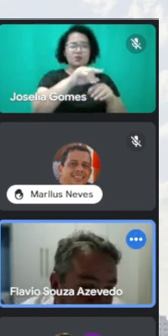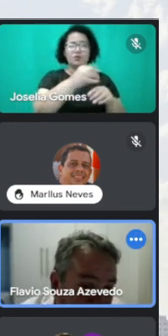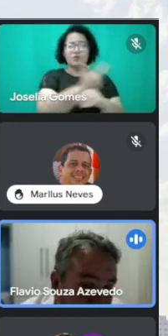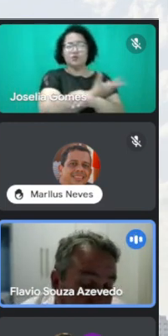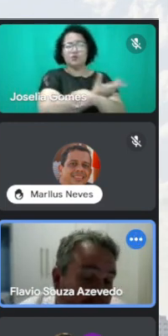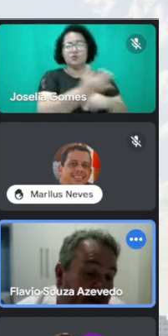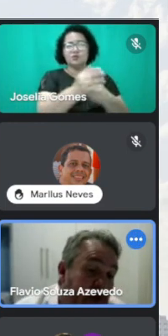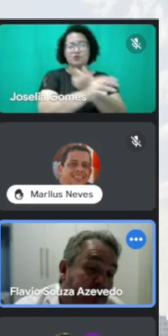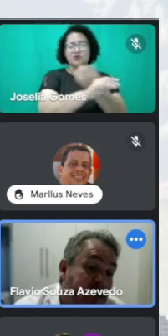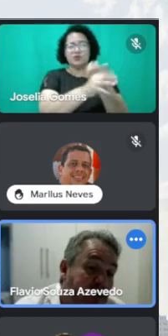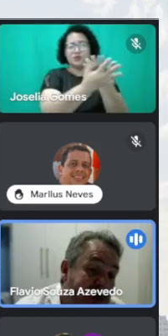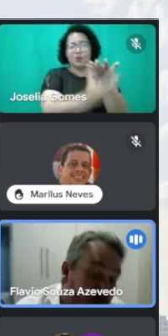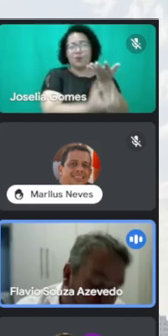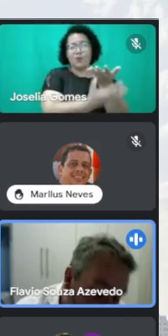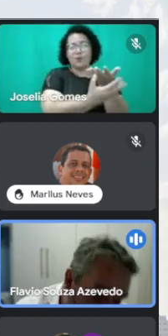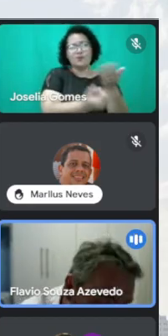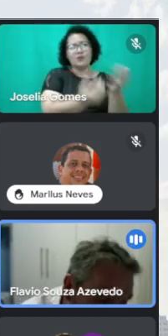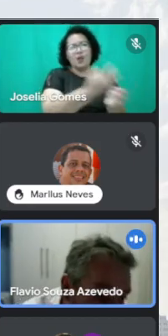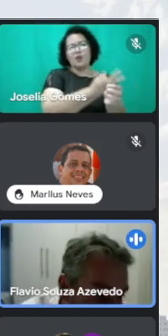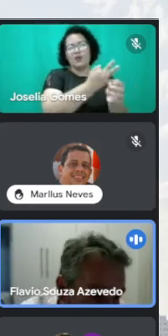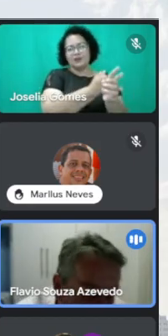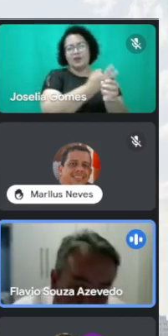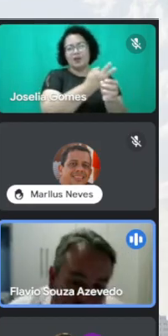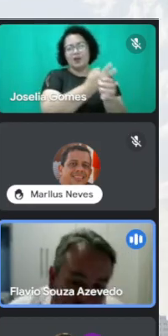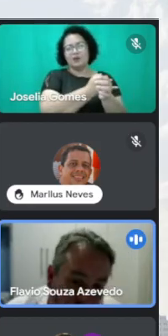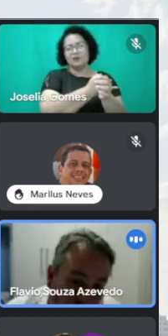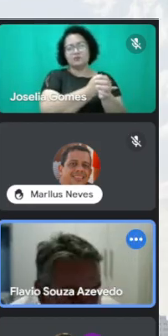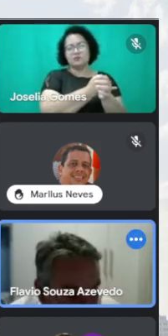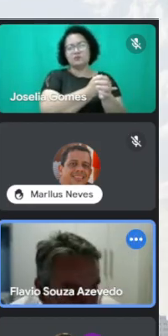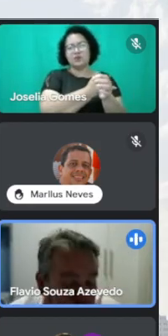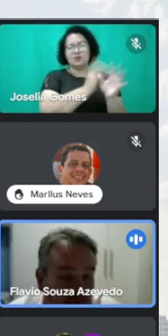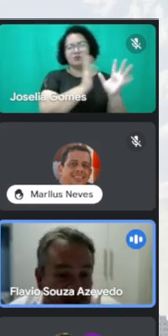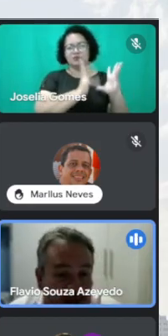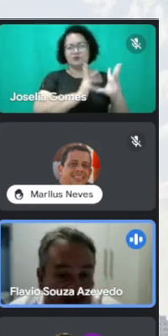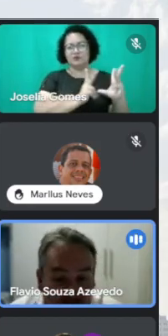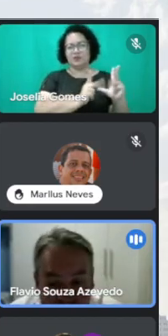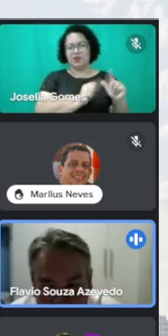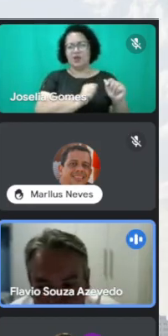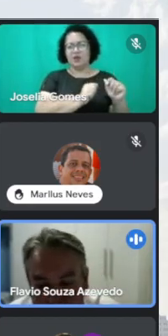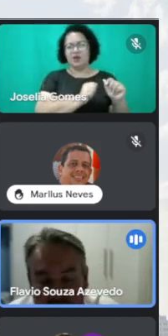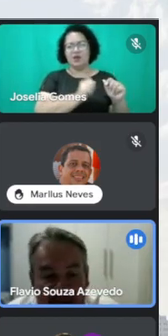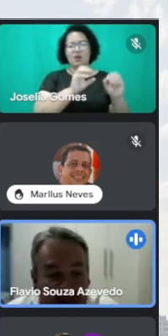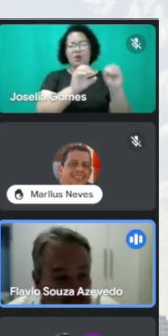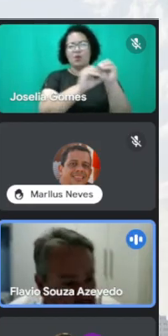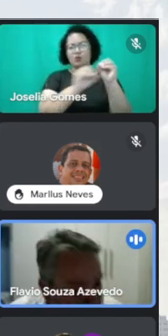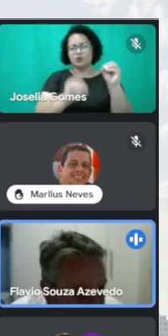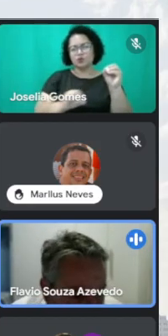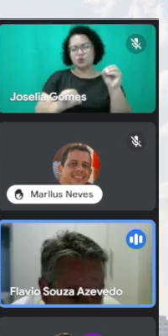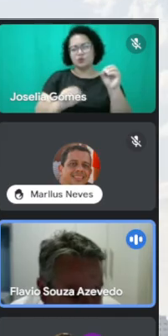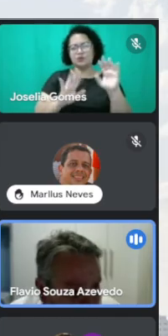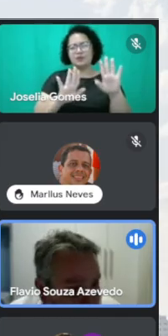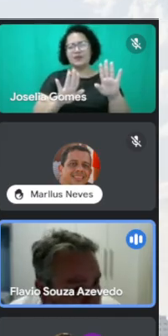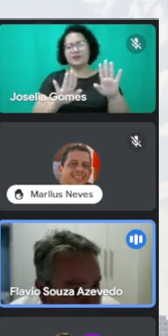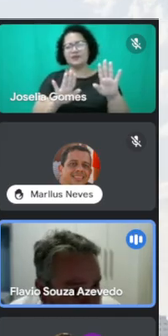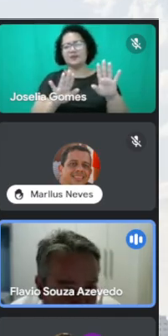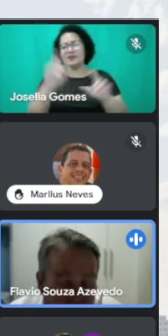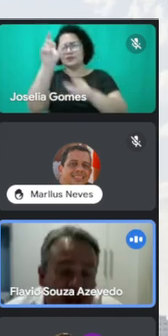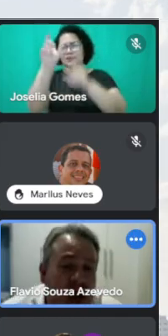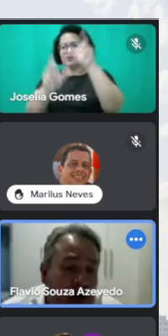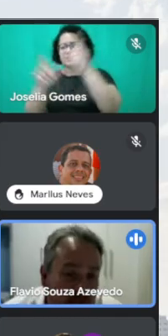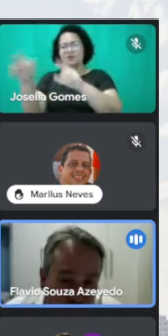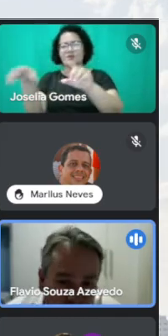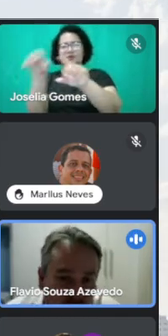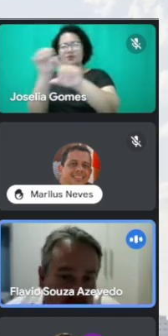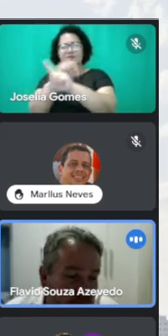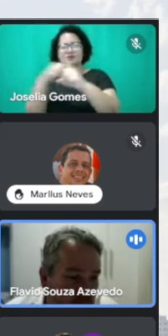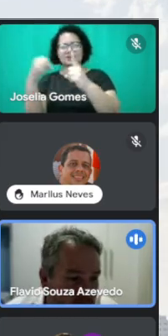suportar, né? Mas por uma questão social, né, uma questão dessas comunidades aí, que são pessoas que estavam abandonadas